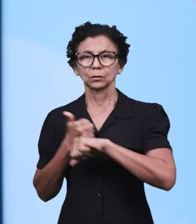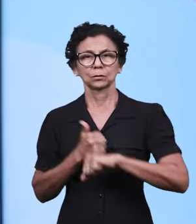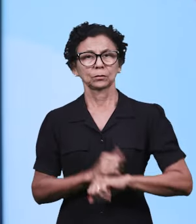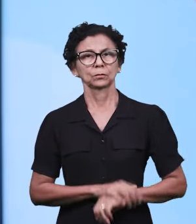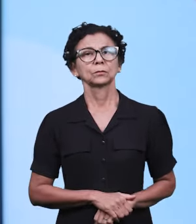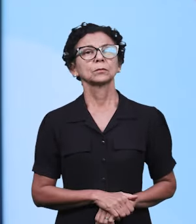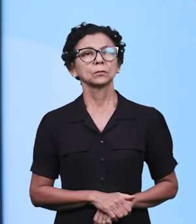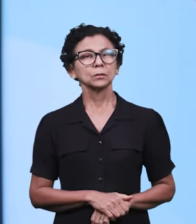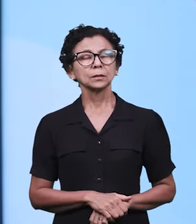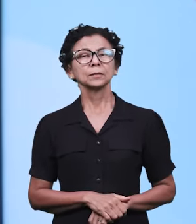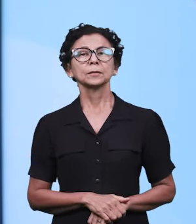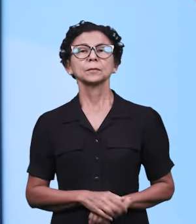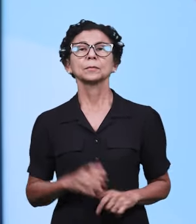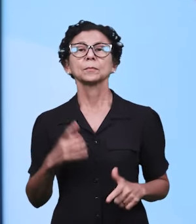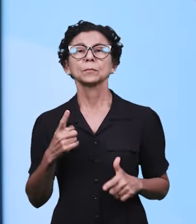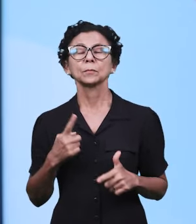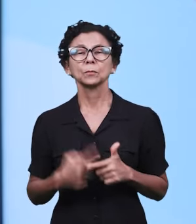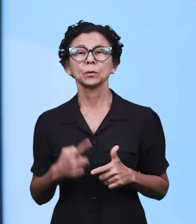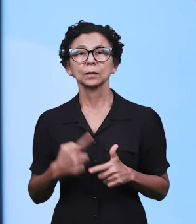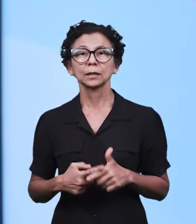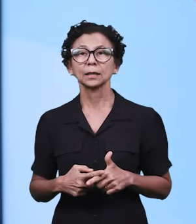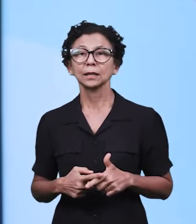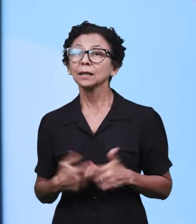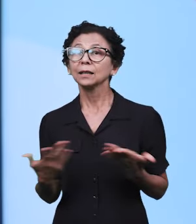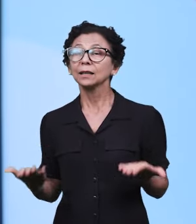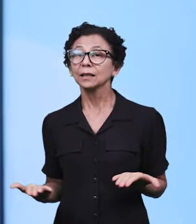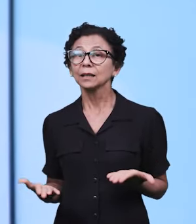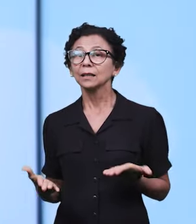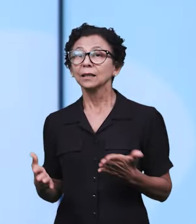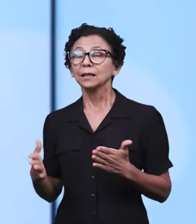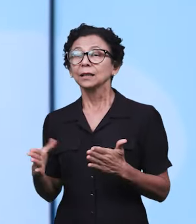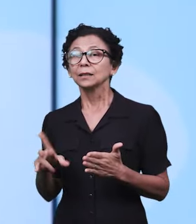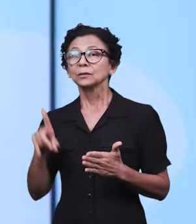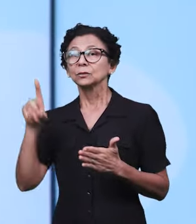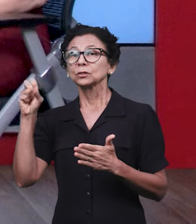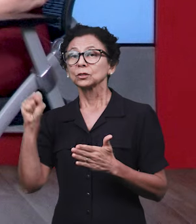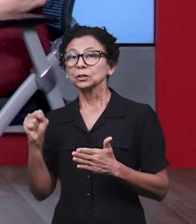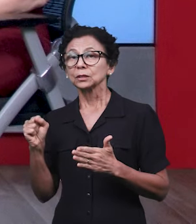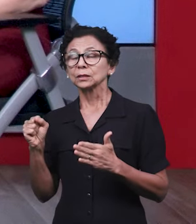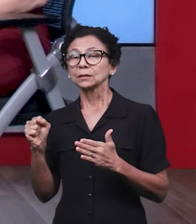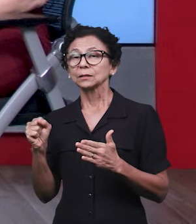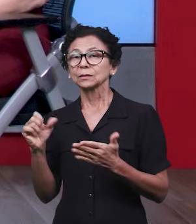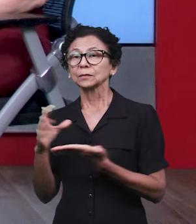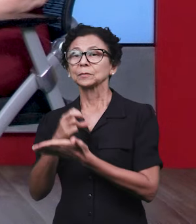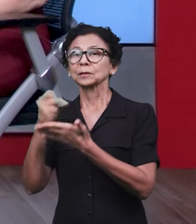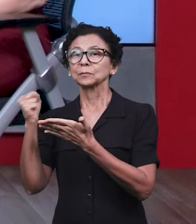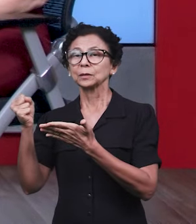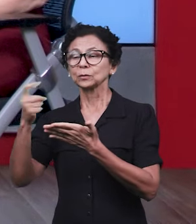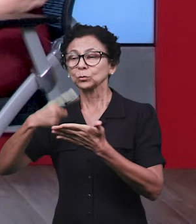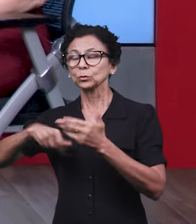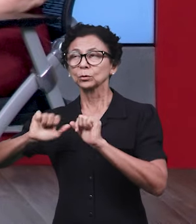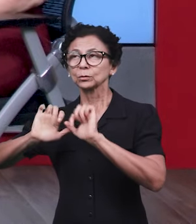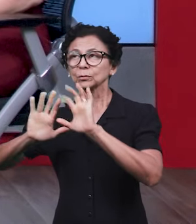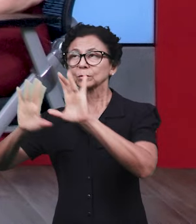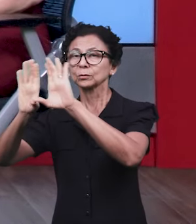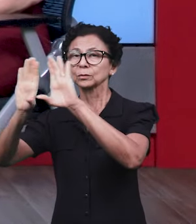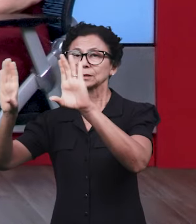todos subirem e morar com o Senhor na eternidade. E tem duas coisas, pastor, que eu gostaria de acrescentar nessa fala